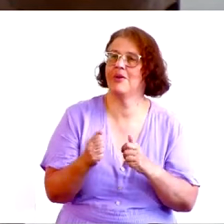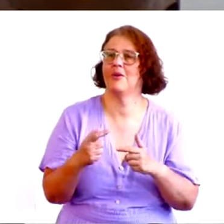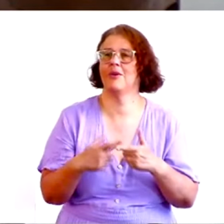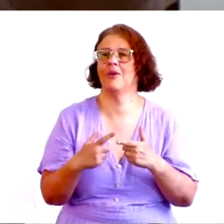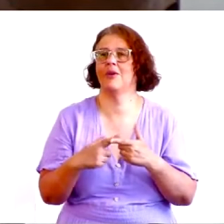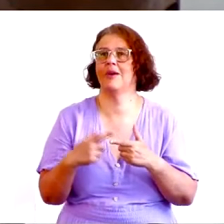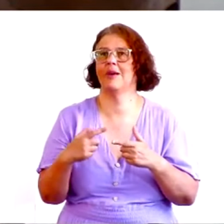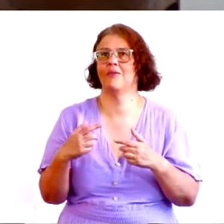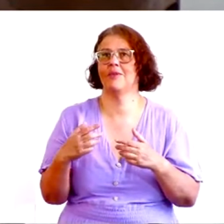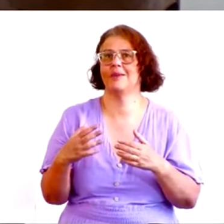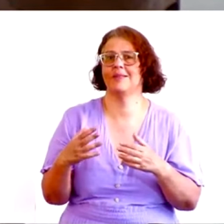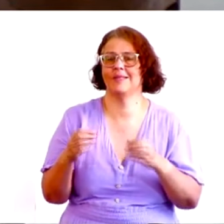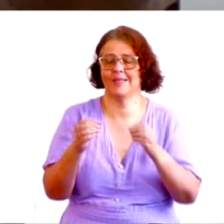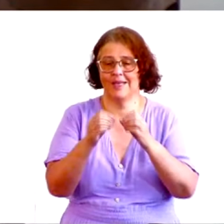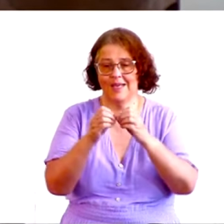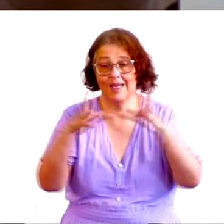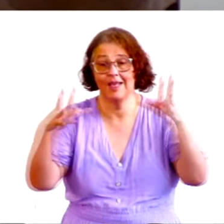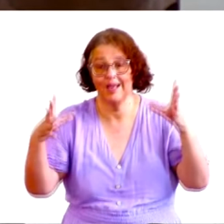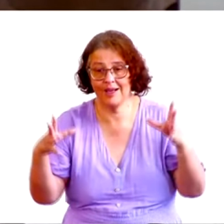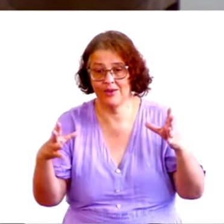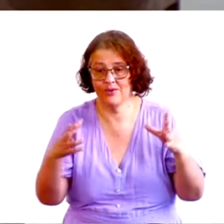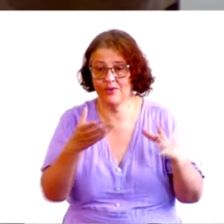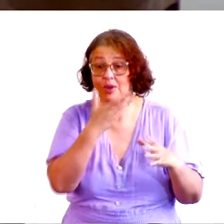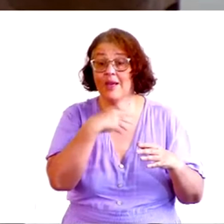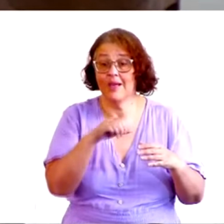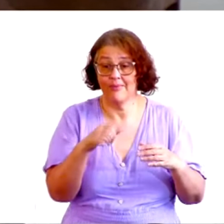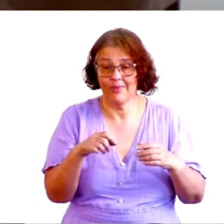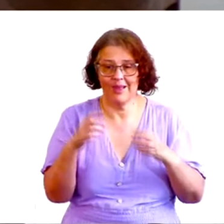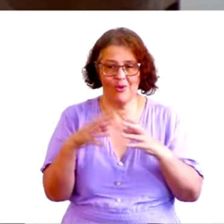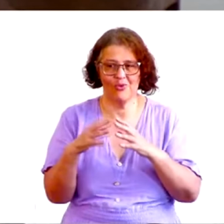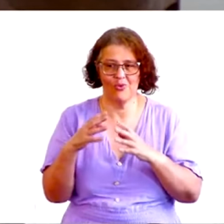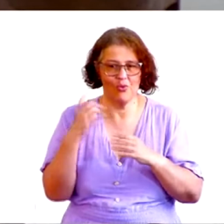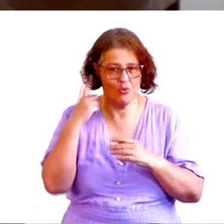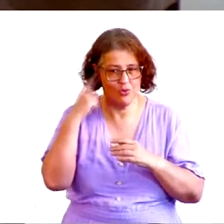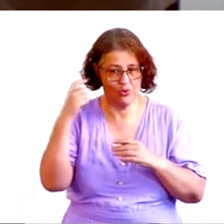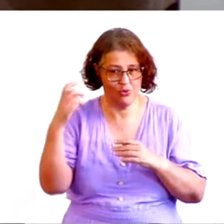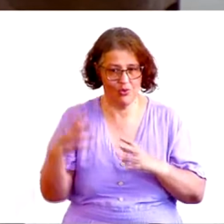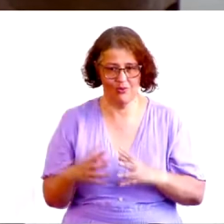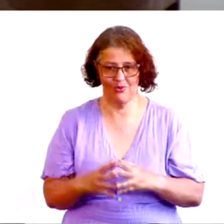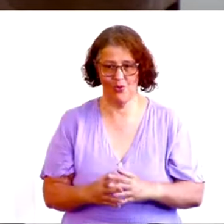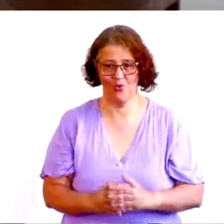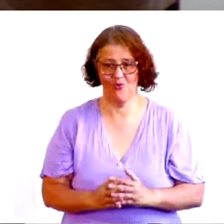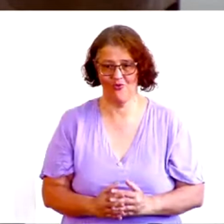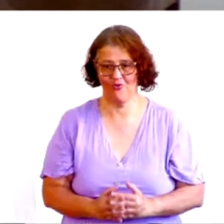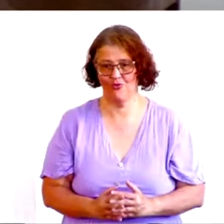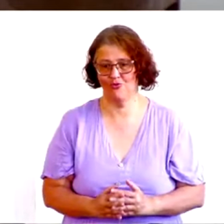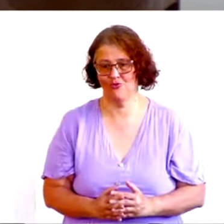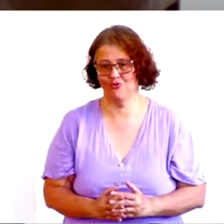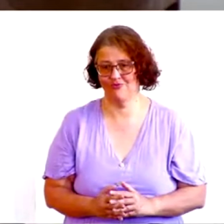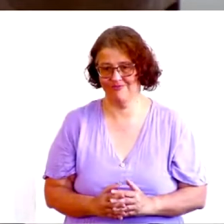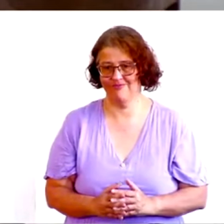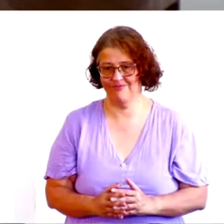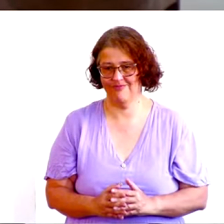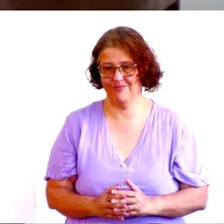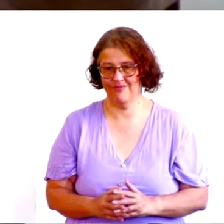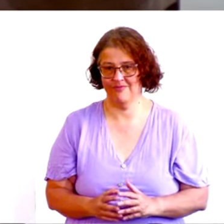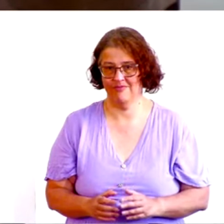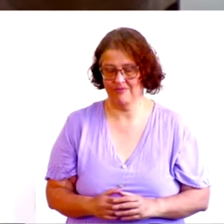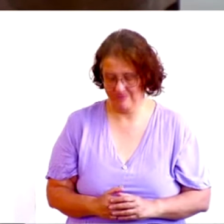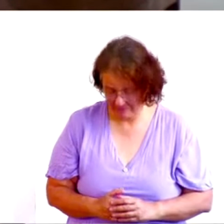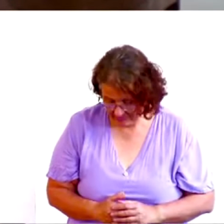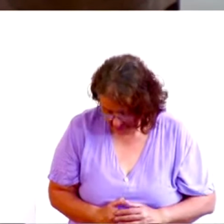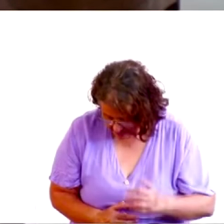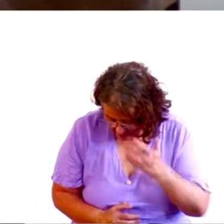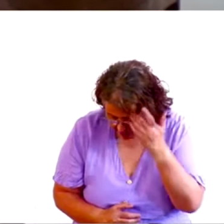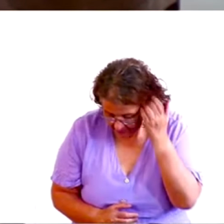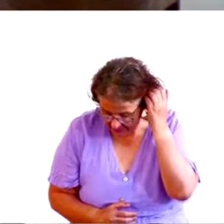nosso pai Adão é a geração a partir de Adão é uma geração inequa é uma geração que foge